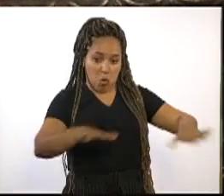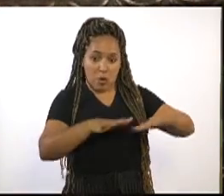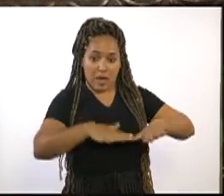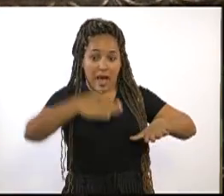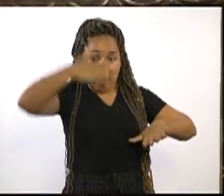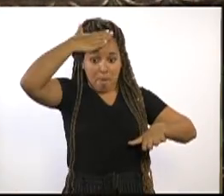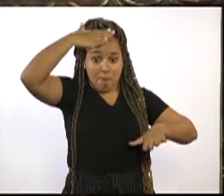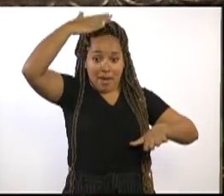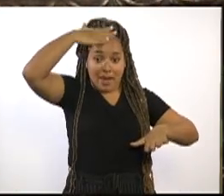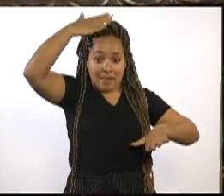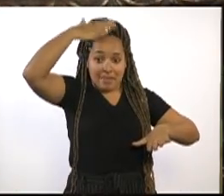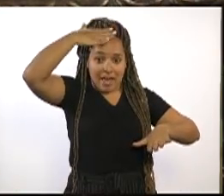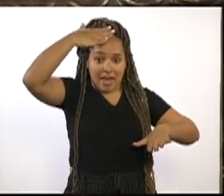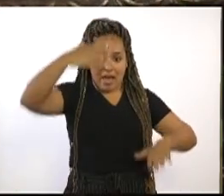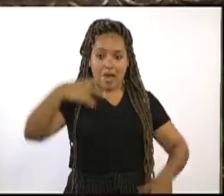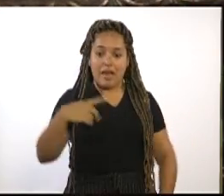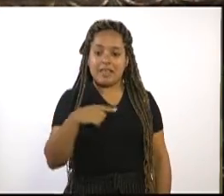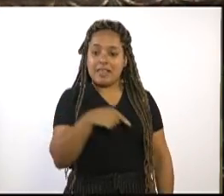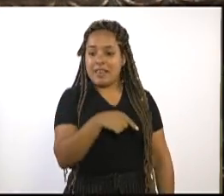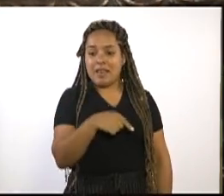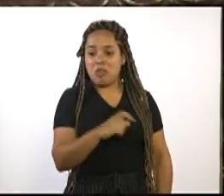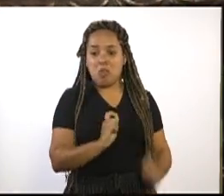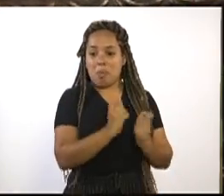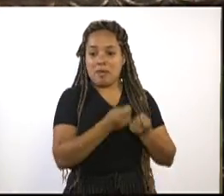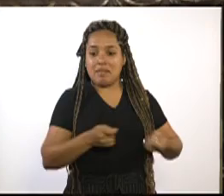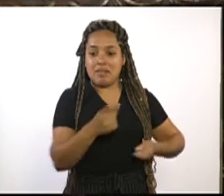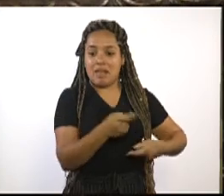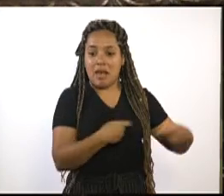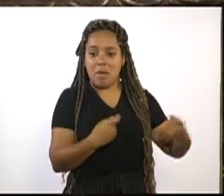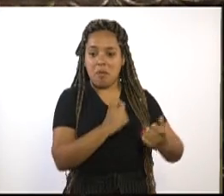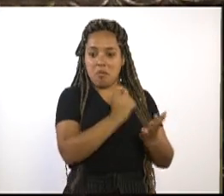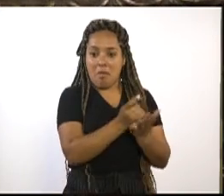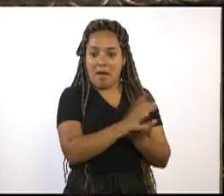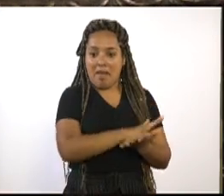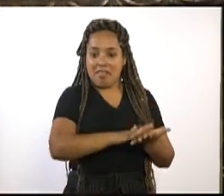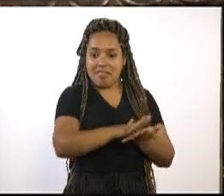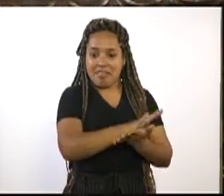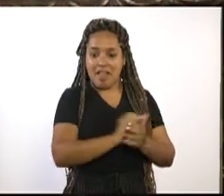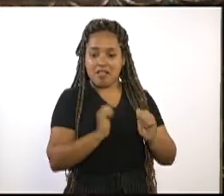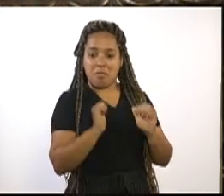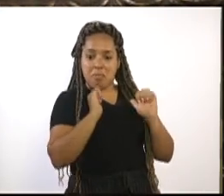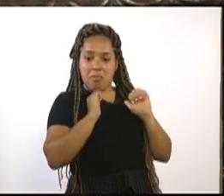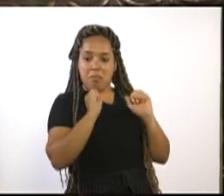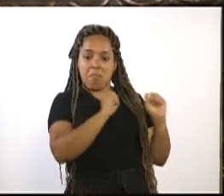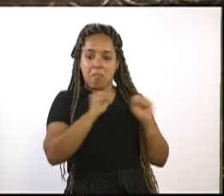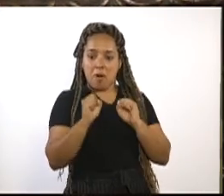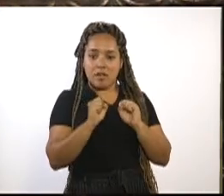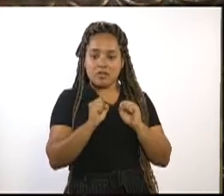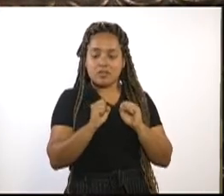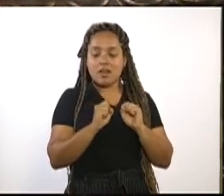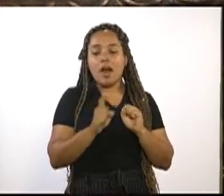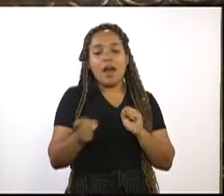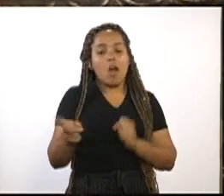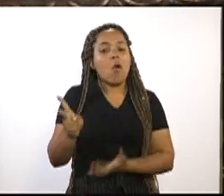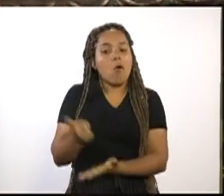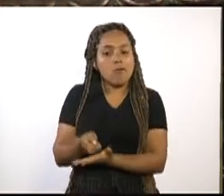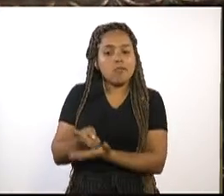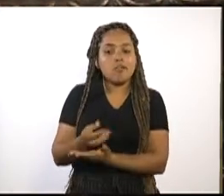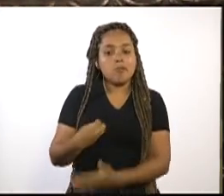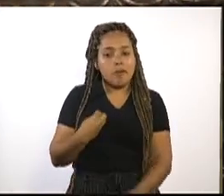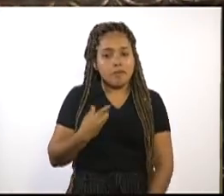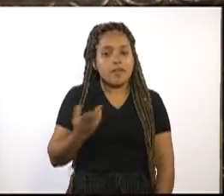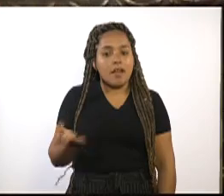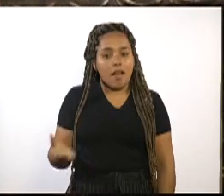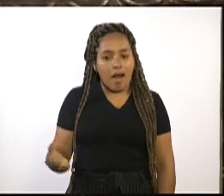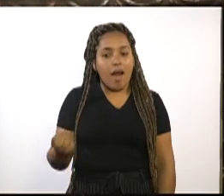foi liquidada, mas Delaware continua firme e forte. Então, senhor